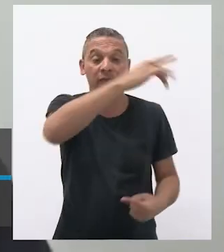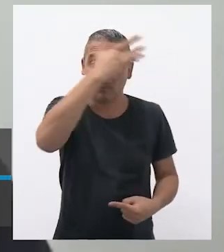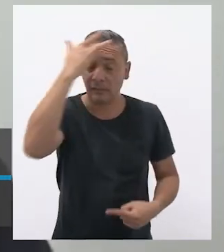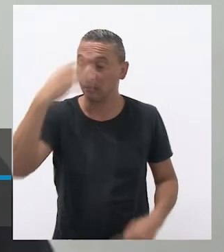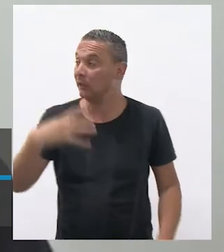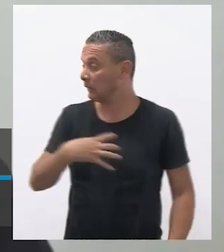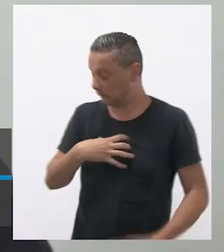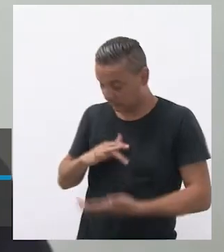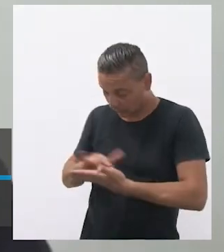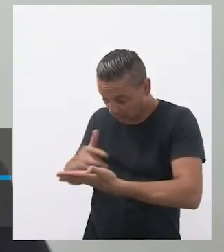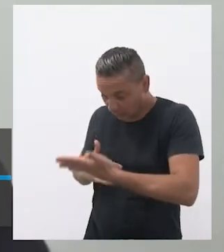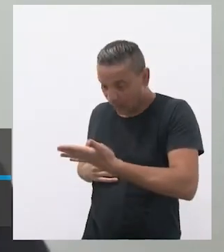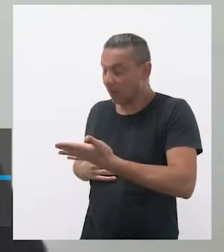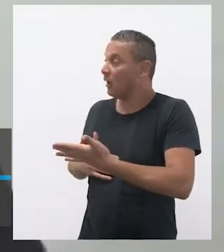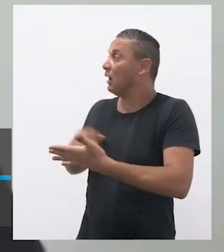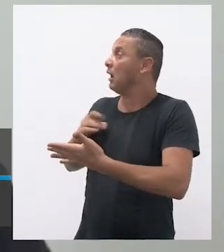parentes,